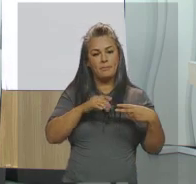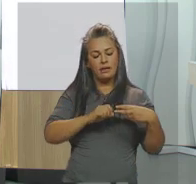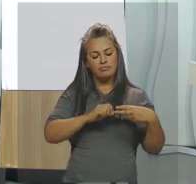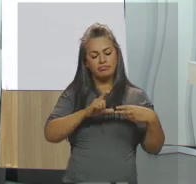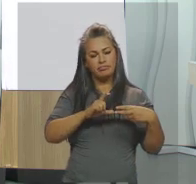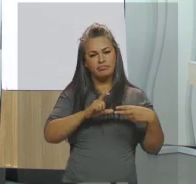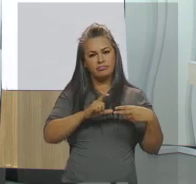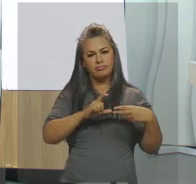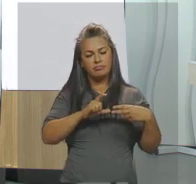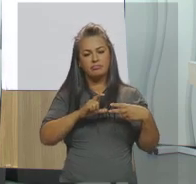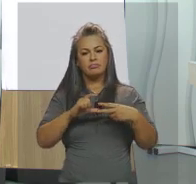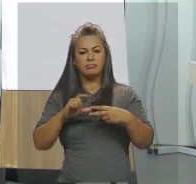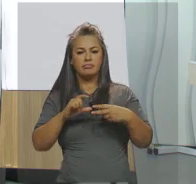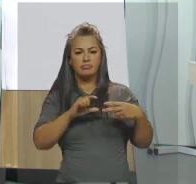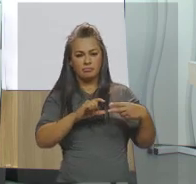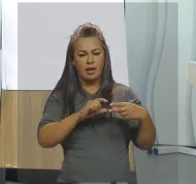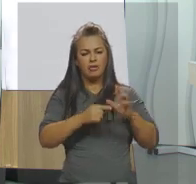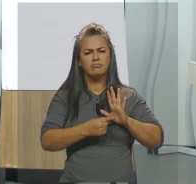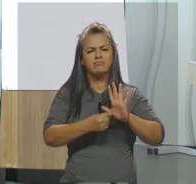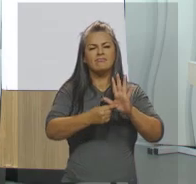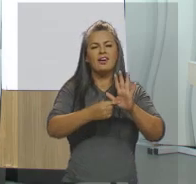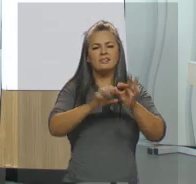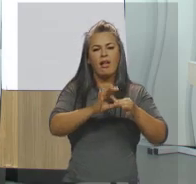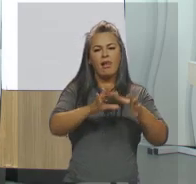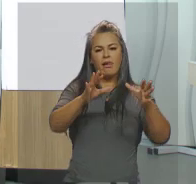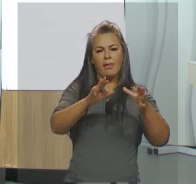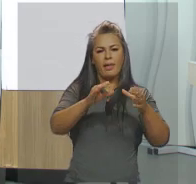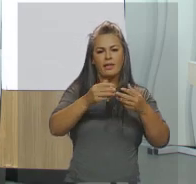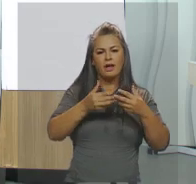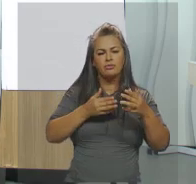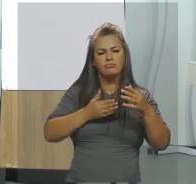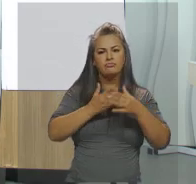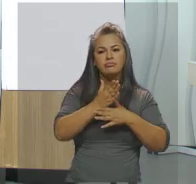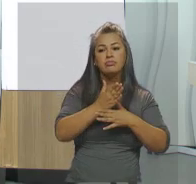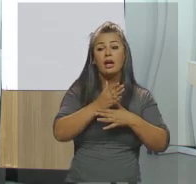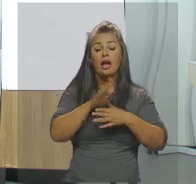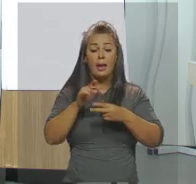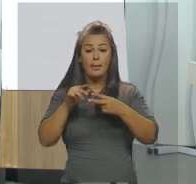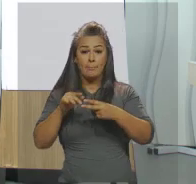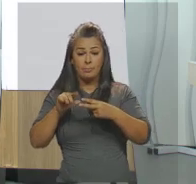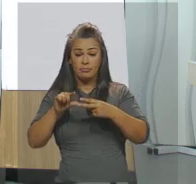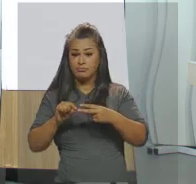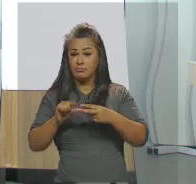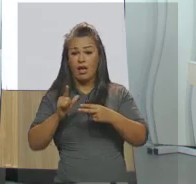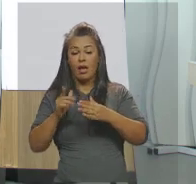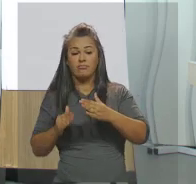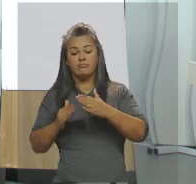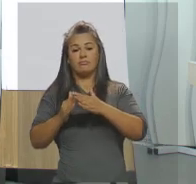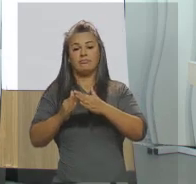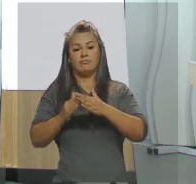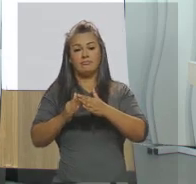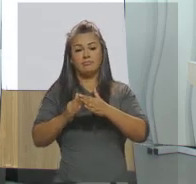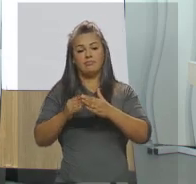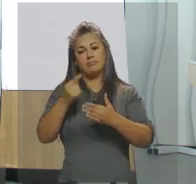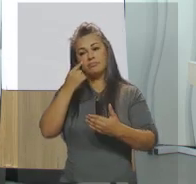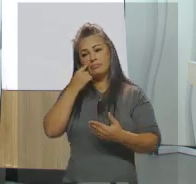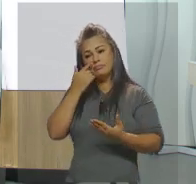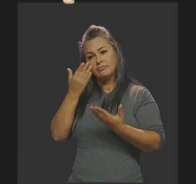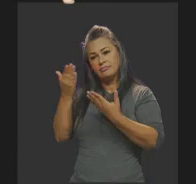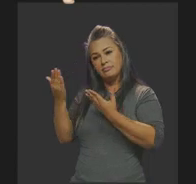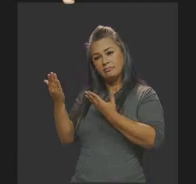faz com que essa cor não se manifeste. Então, nesse caso aqui, ó, cruzando duplo heterozigotos, obtém-se,